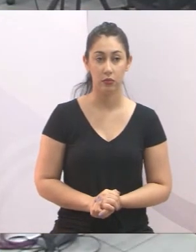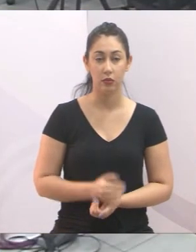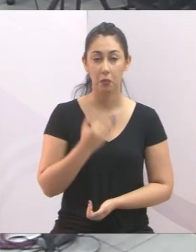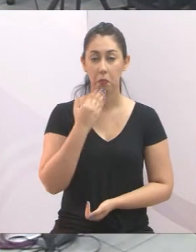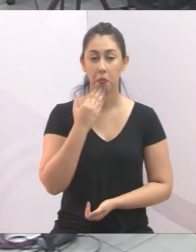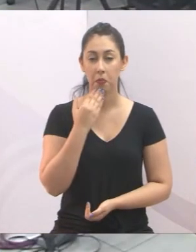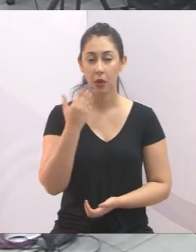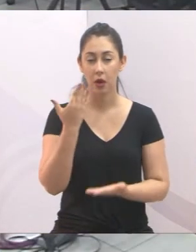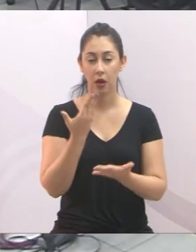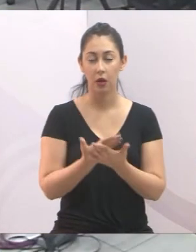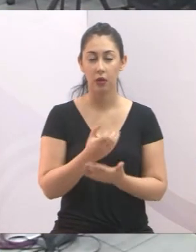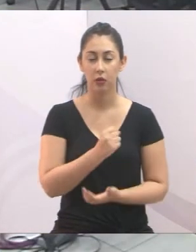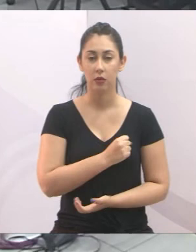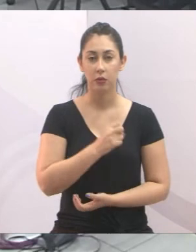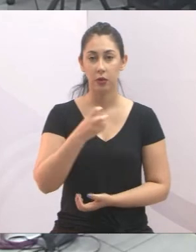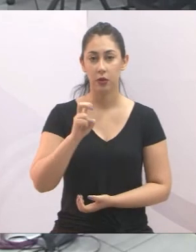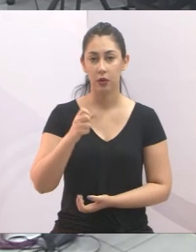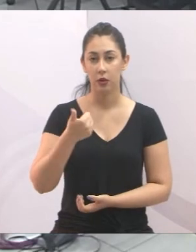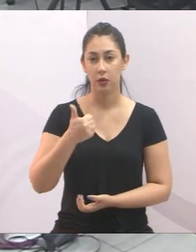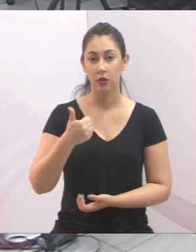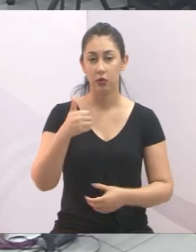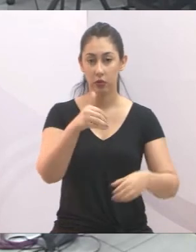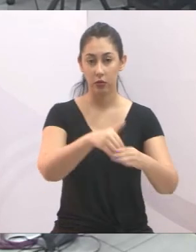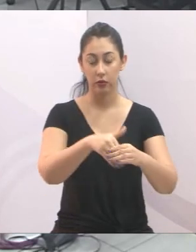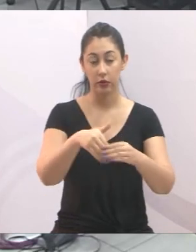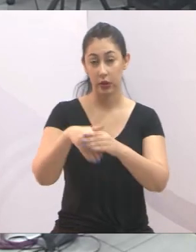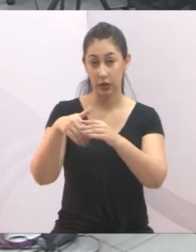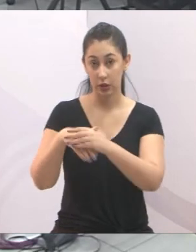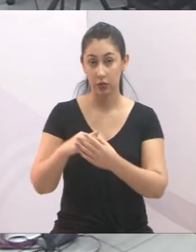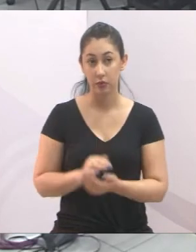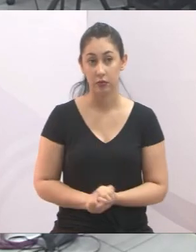Requerimento número 511 em votação.